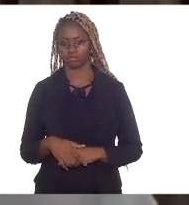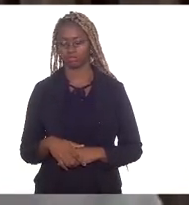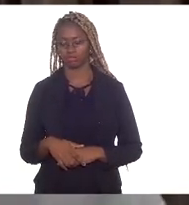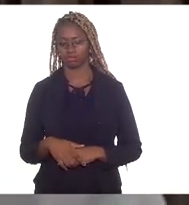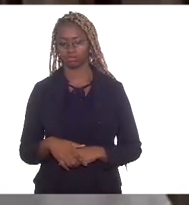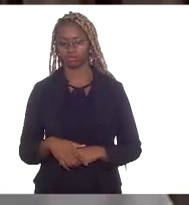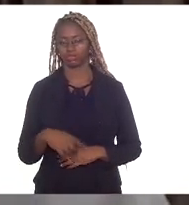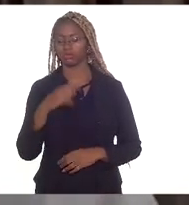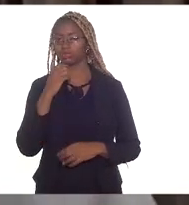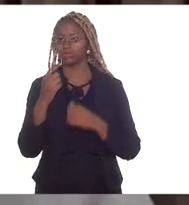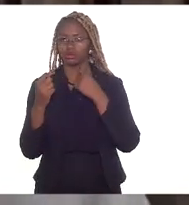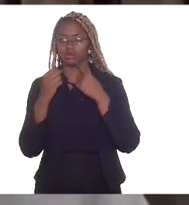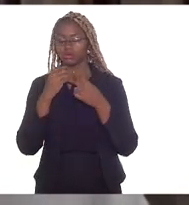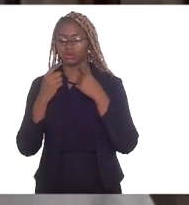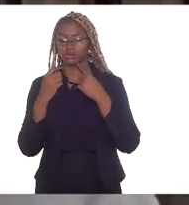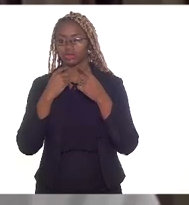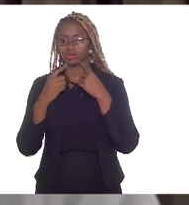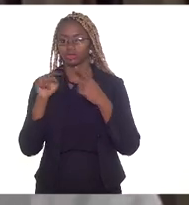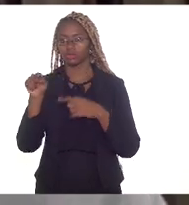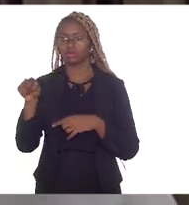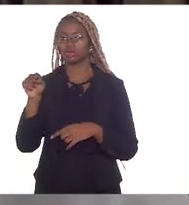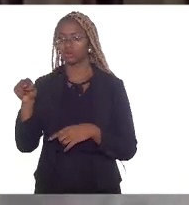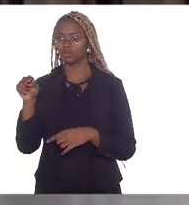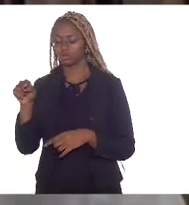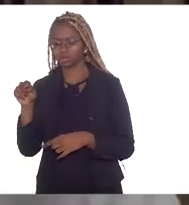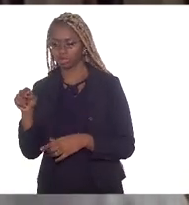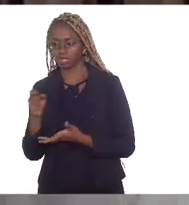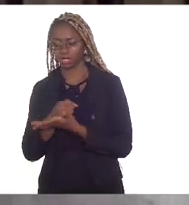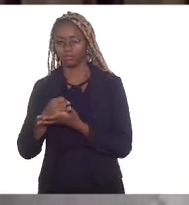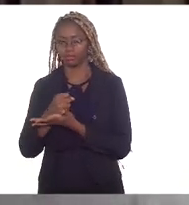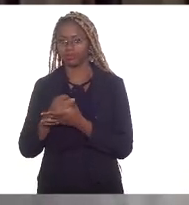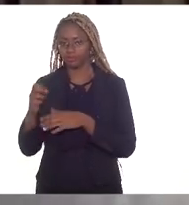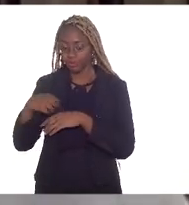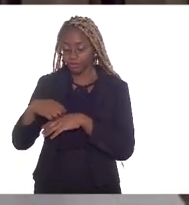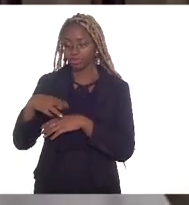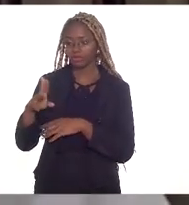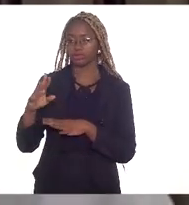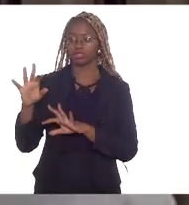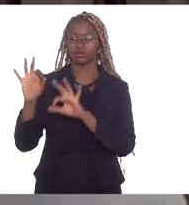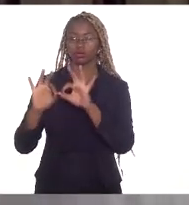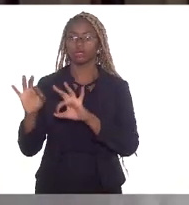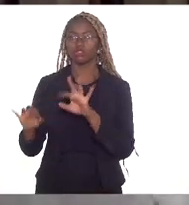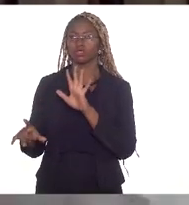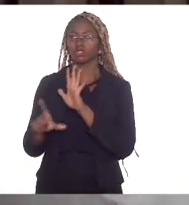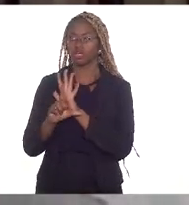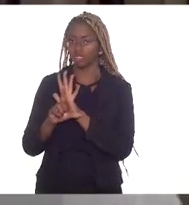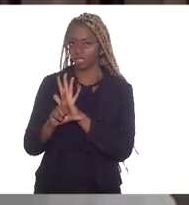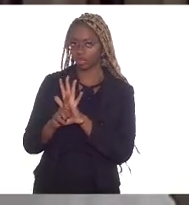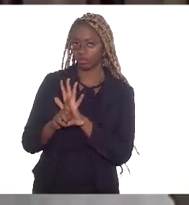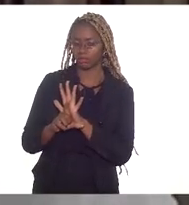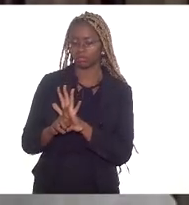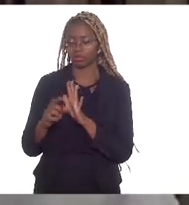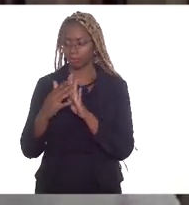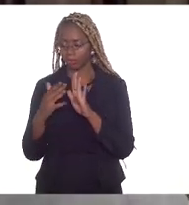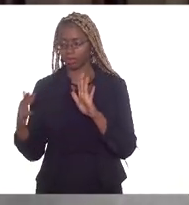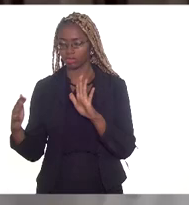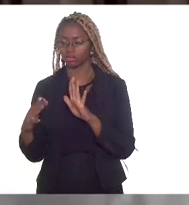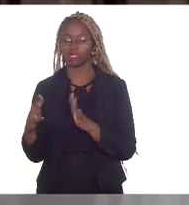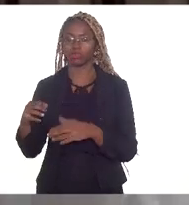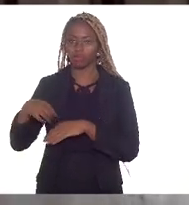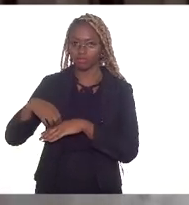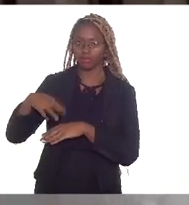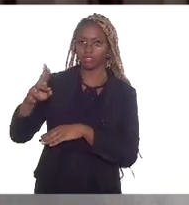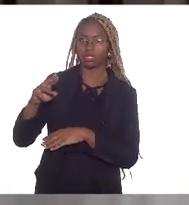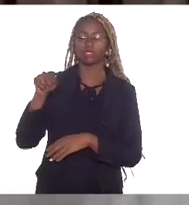as incertezas que nortearam o envio desse projeto de lei no momento em que ele foi enviado. E os